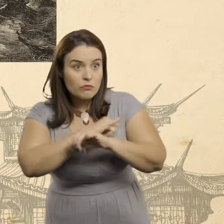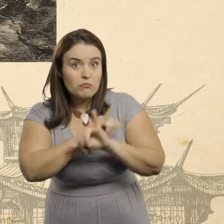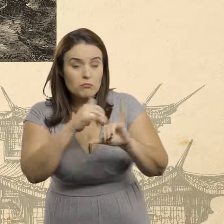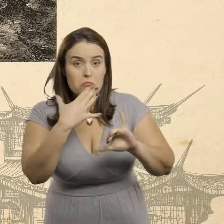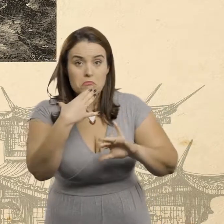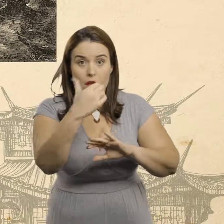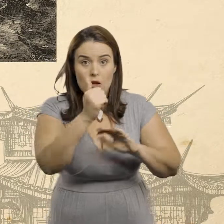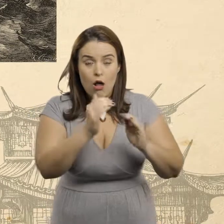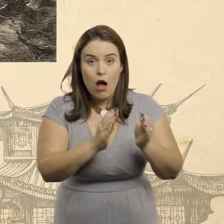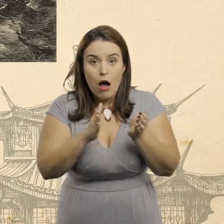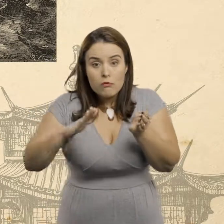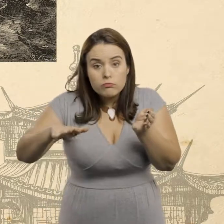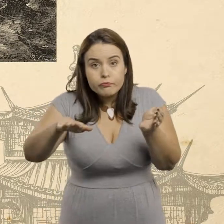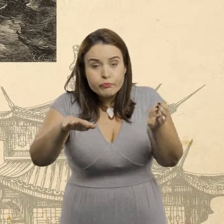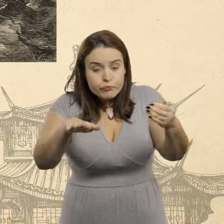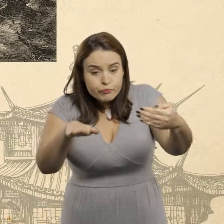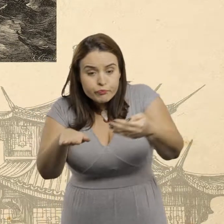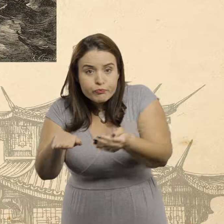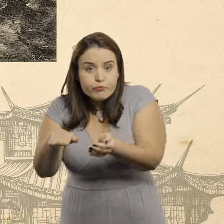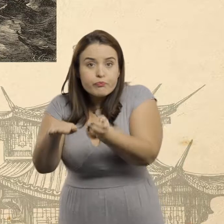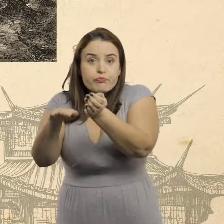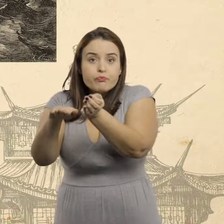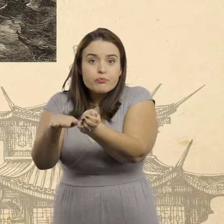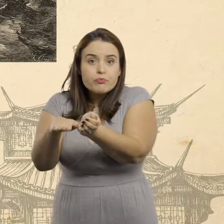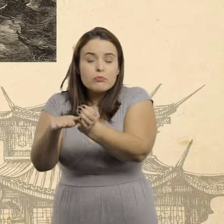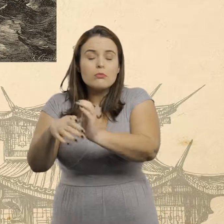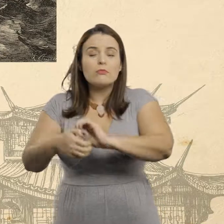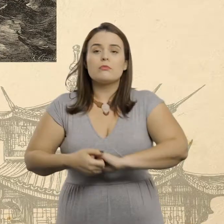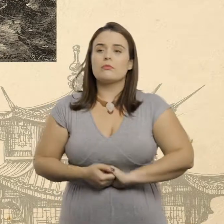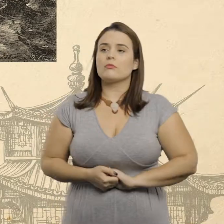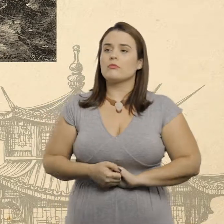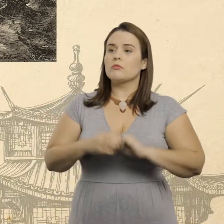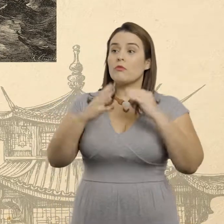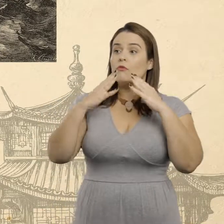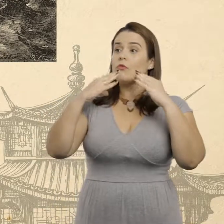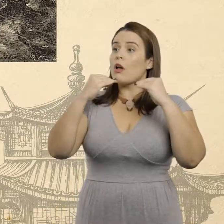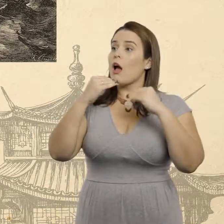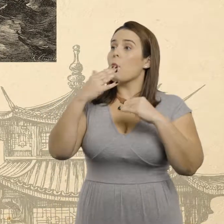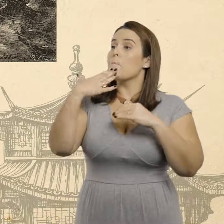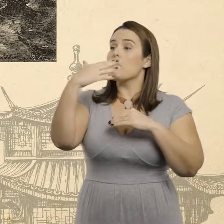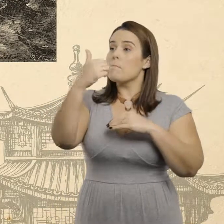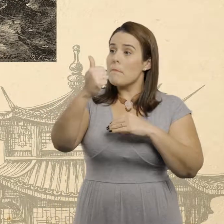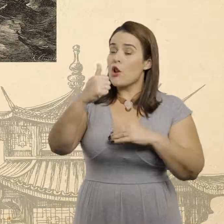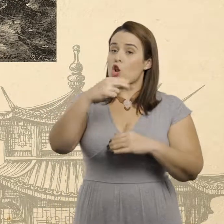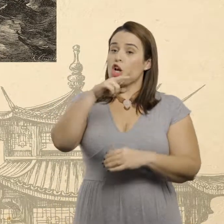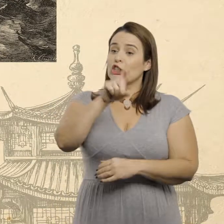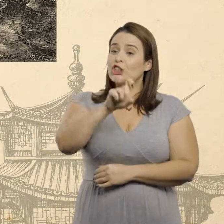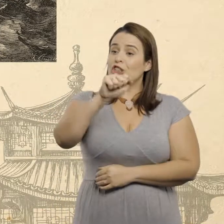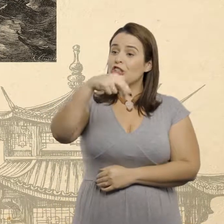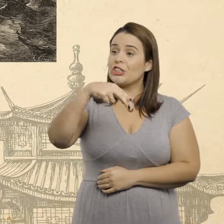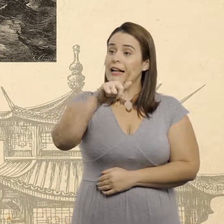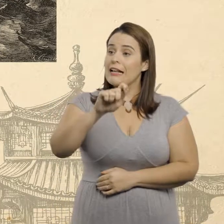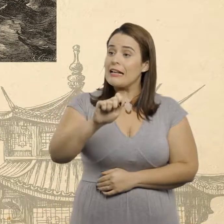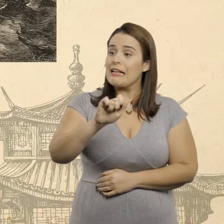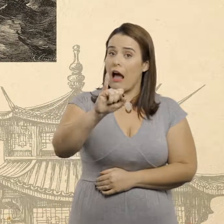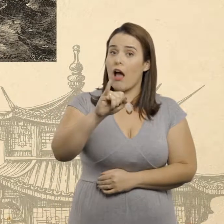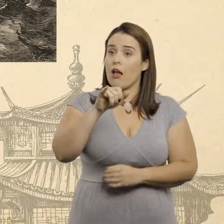algum porto para se protegerem da tempestade. O Sr. Fogg quis continuar a viagem em direção a